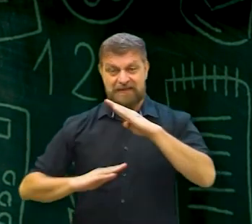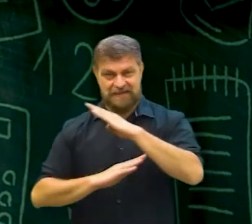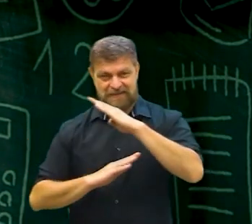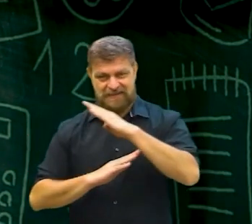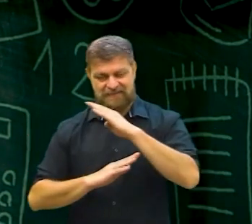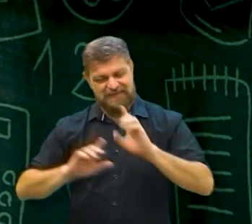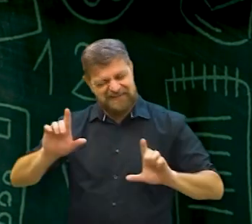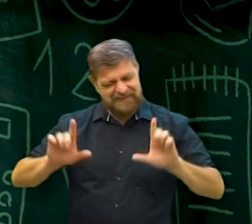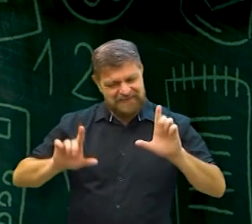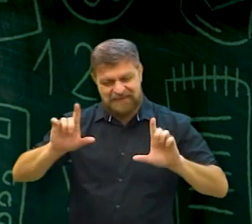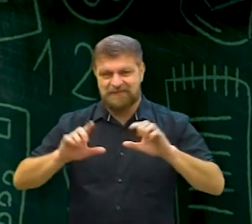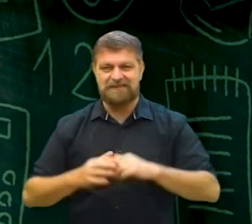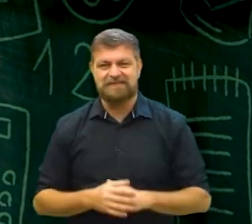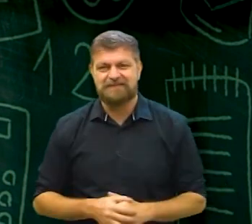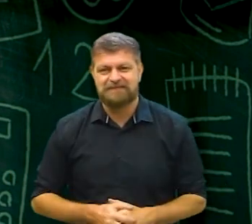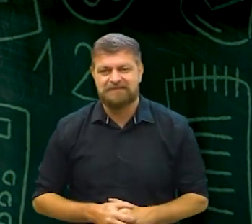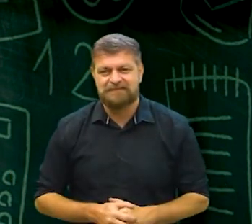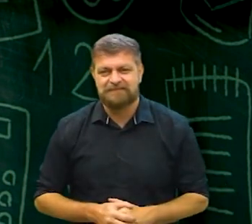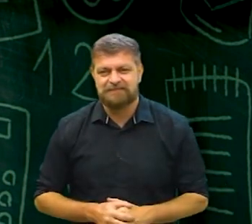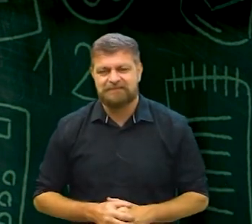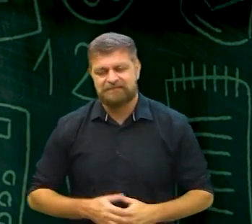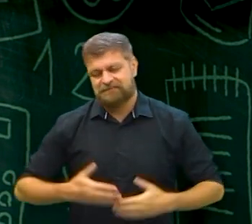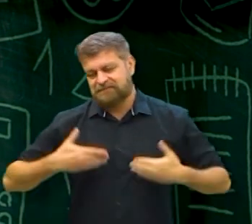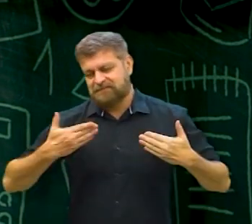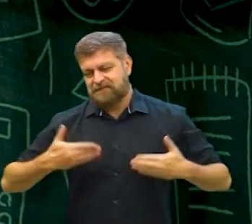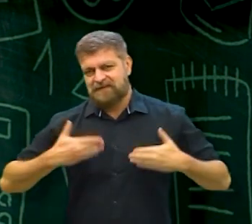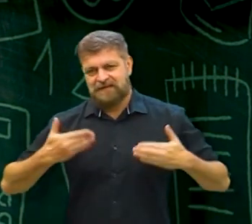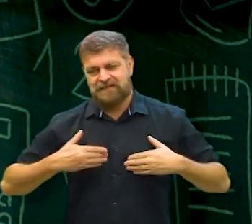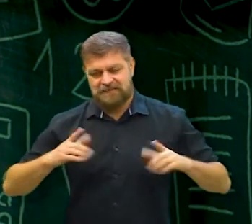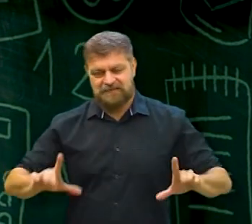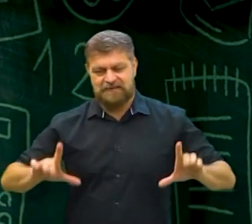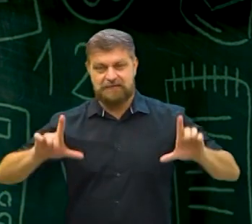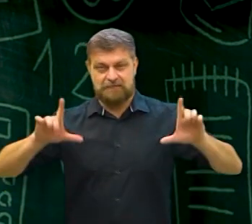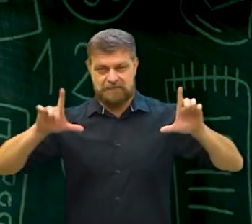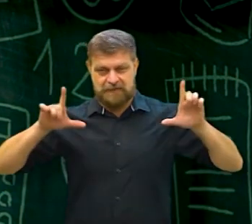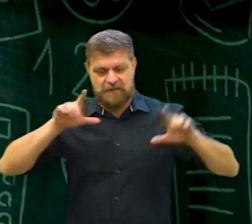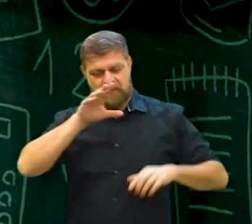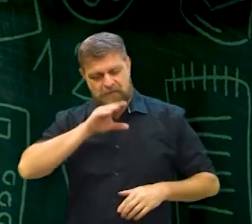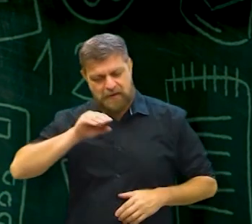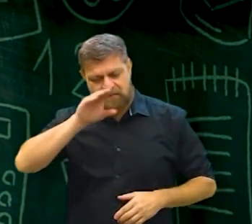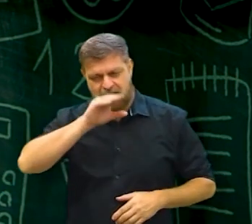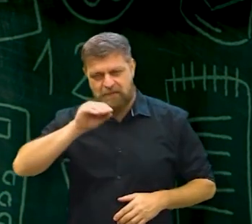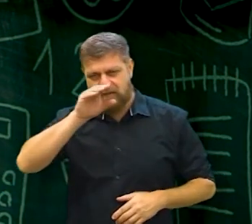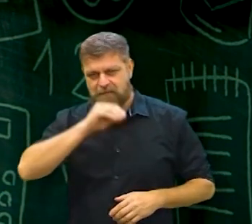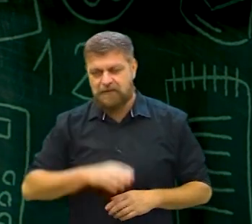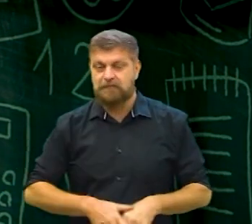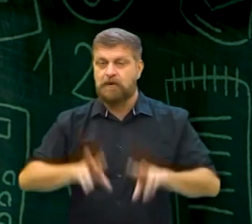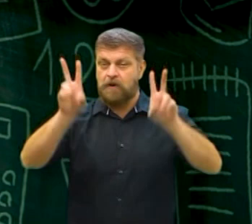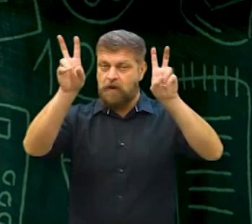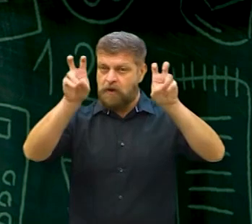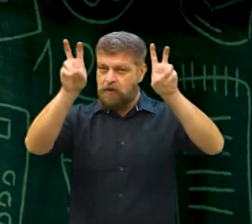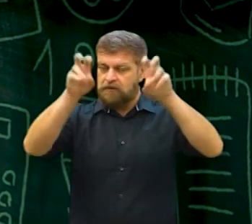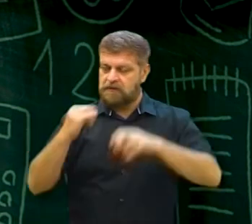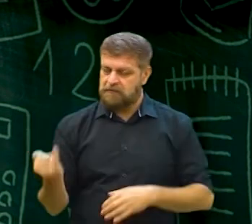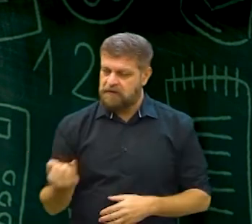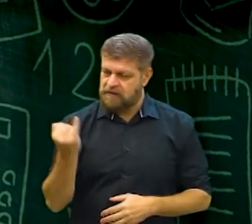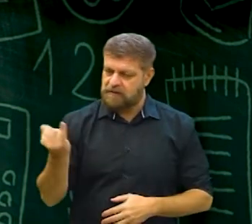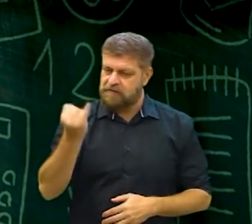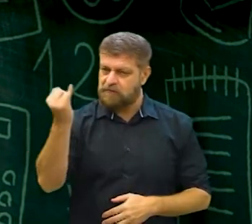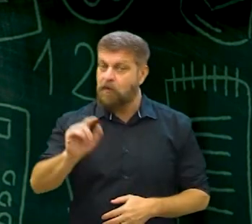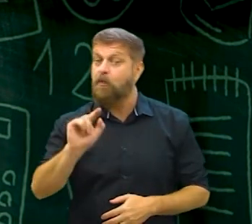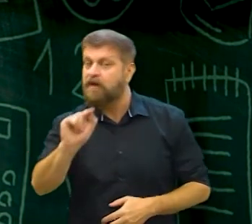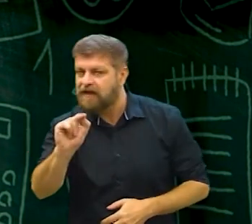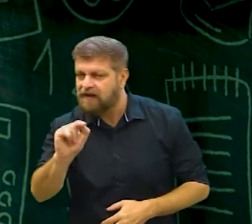na TV Câmara Campinas. A alegria é a minha de retornar com vocês e falarmos desse tema